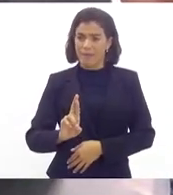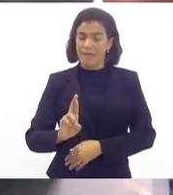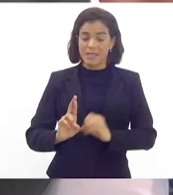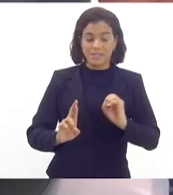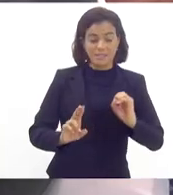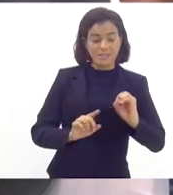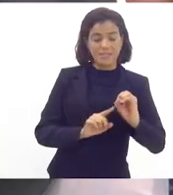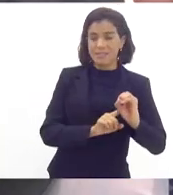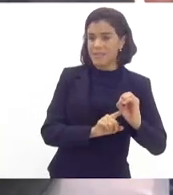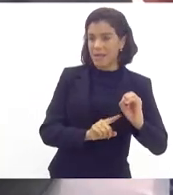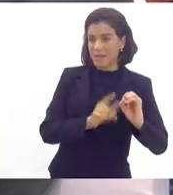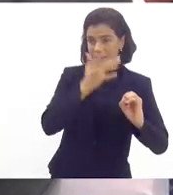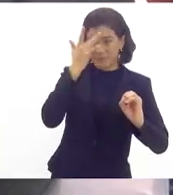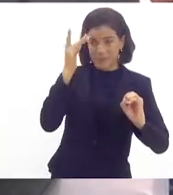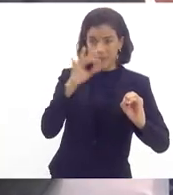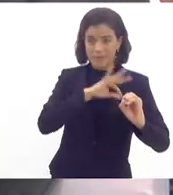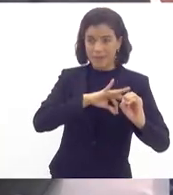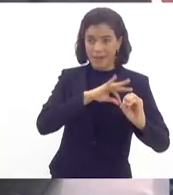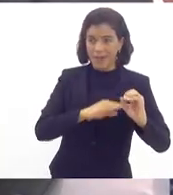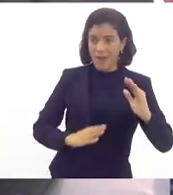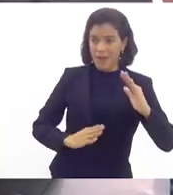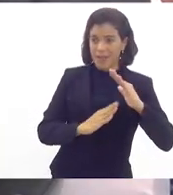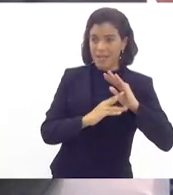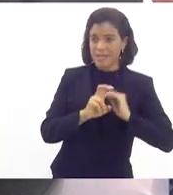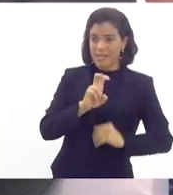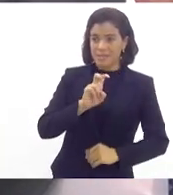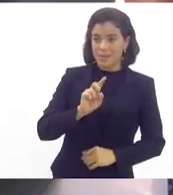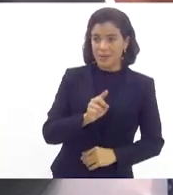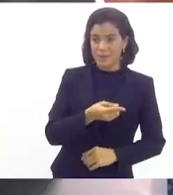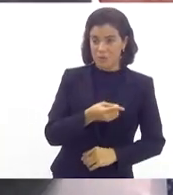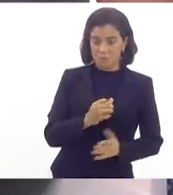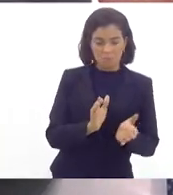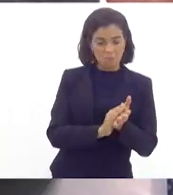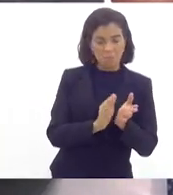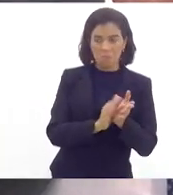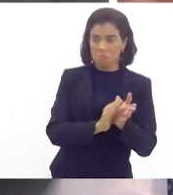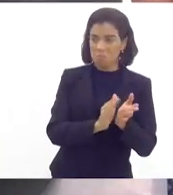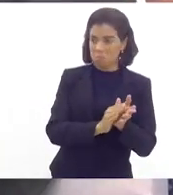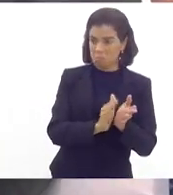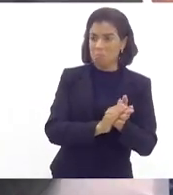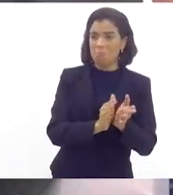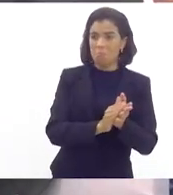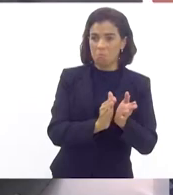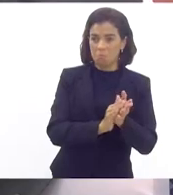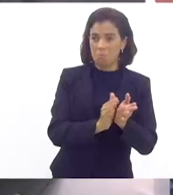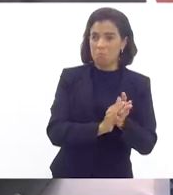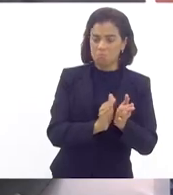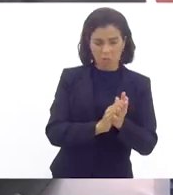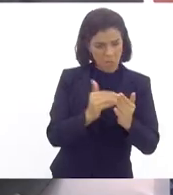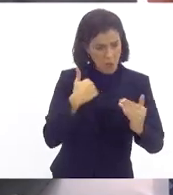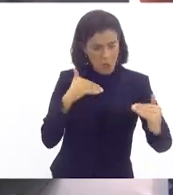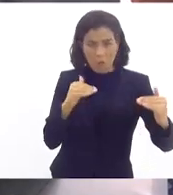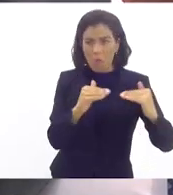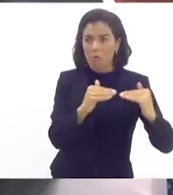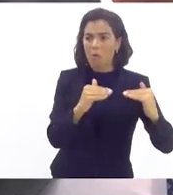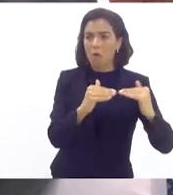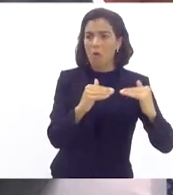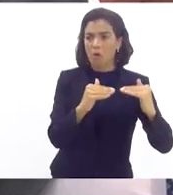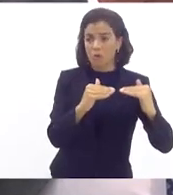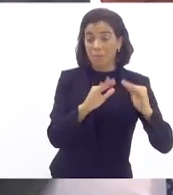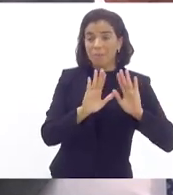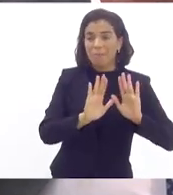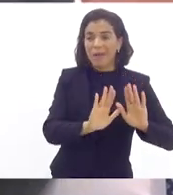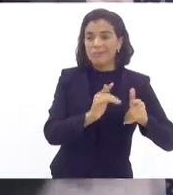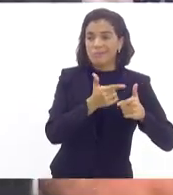zero para quem ganhe até R$5.000. Aplausos. Sou totalmente favorável. Ocorre